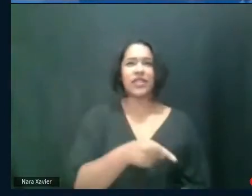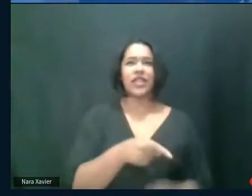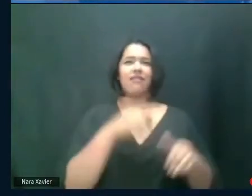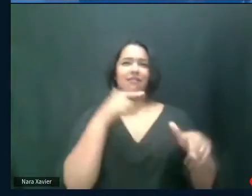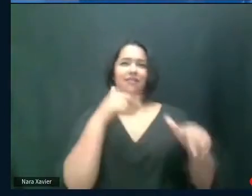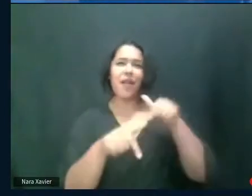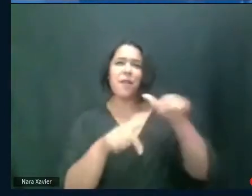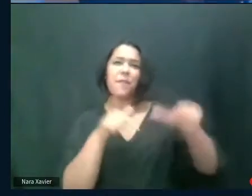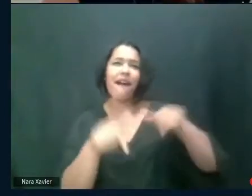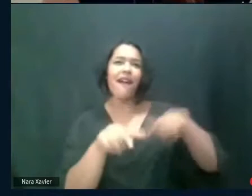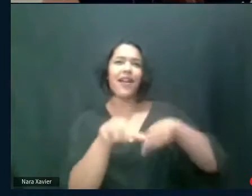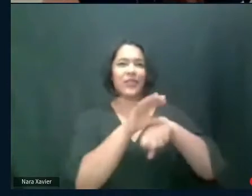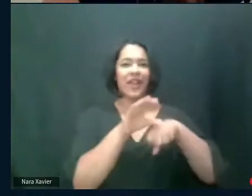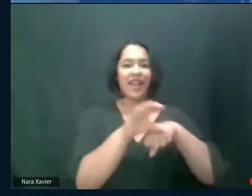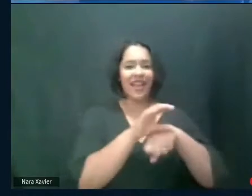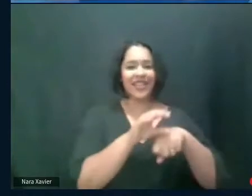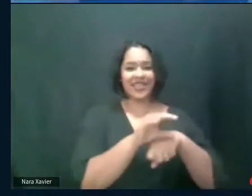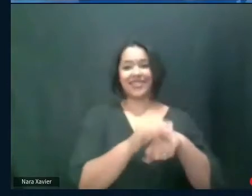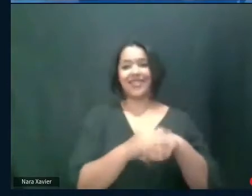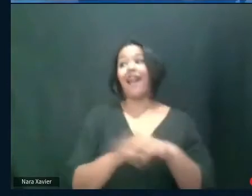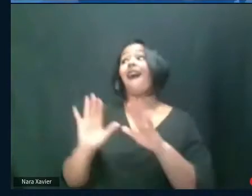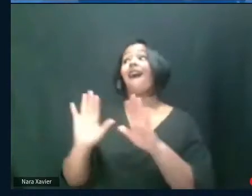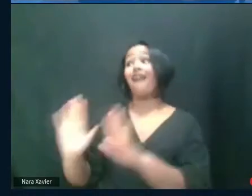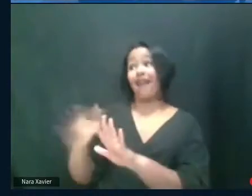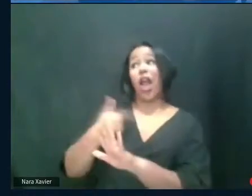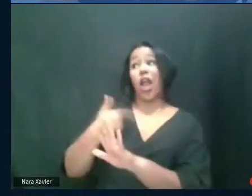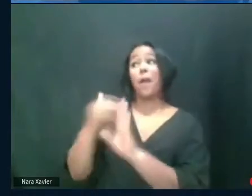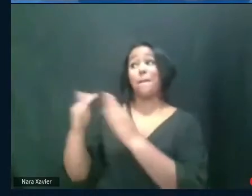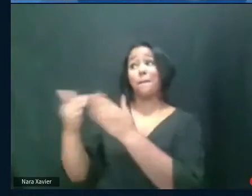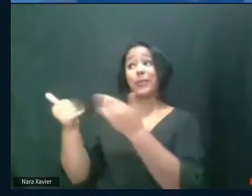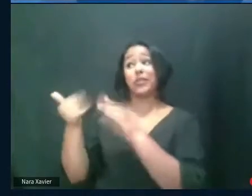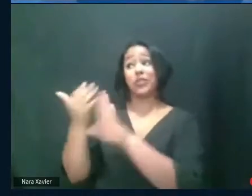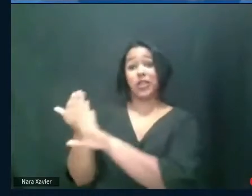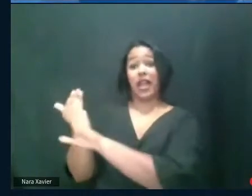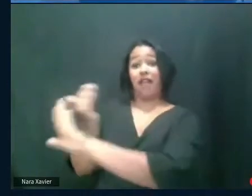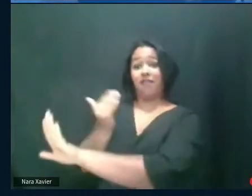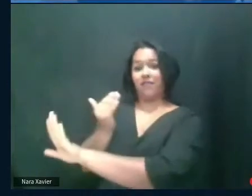que eu tive licença, professora, para poder terminar a dissertação.